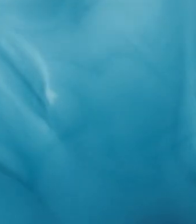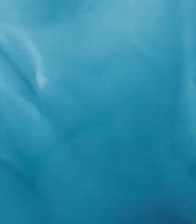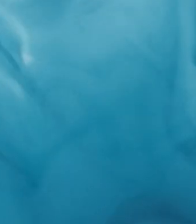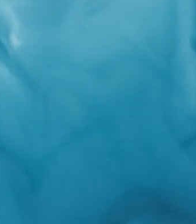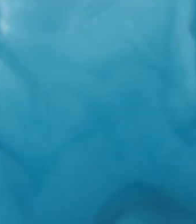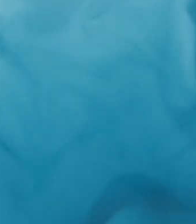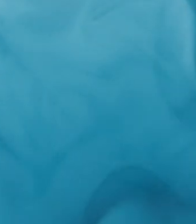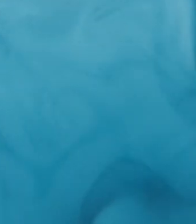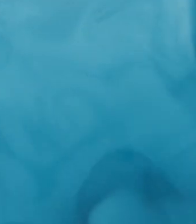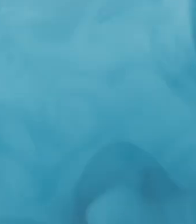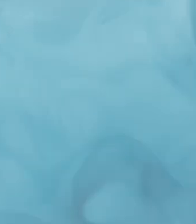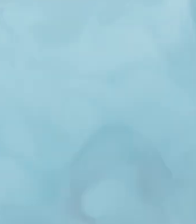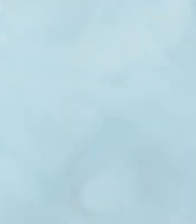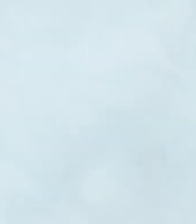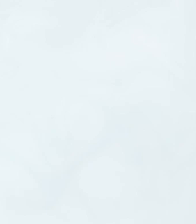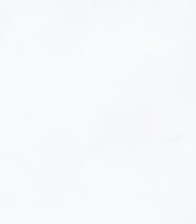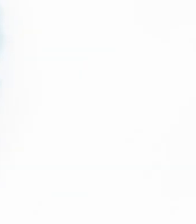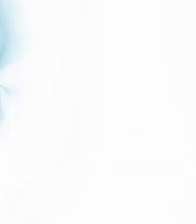Música